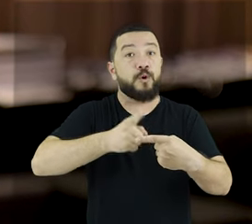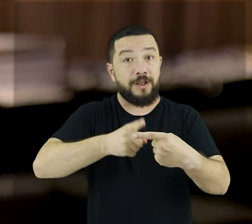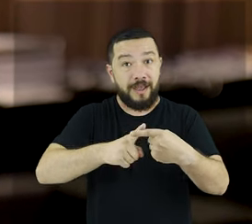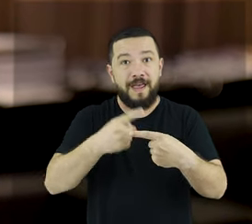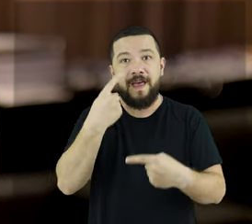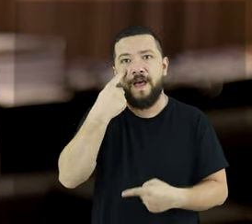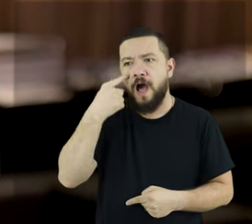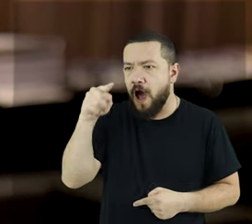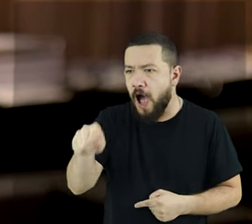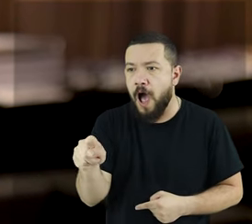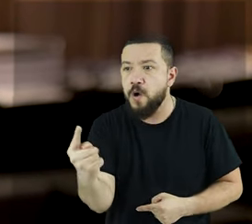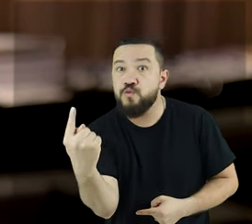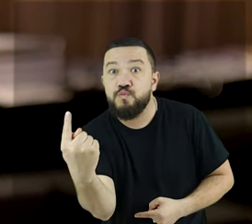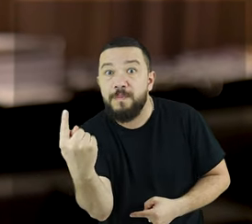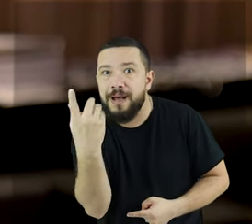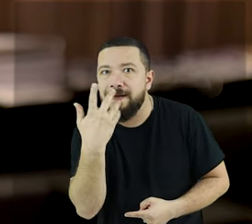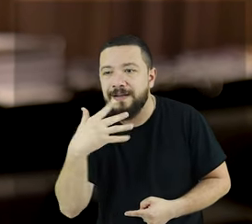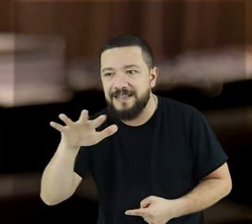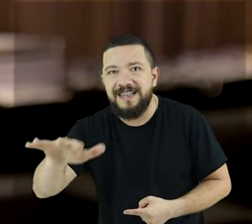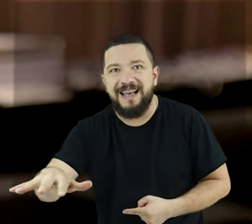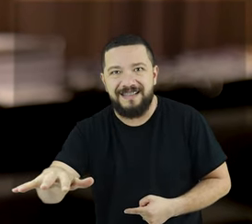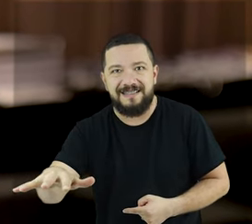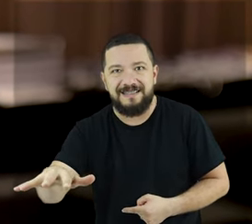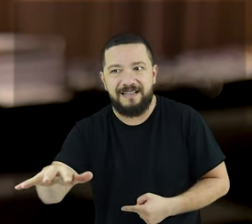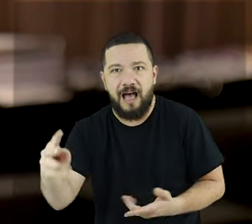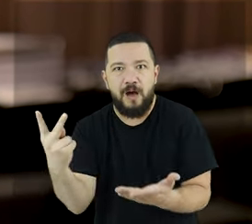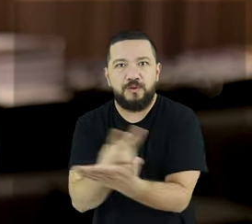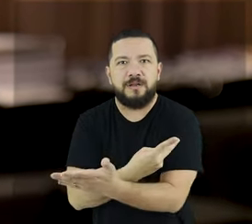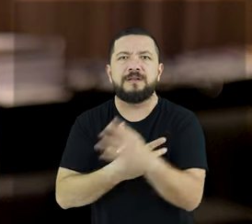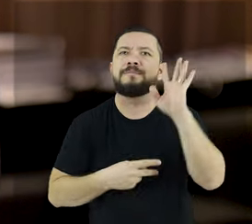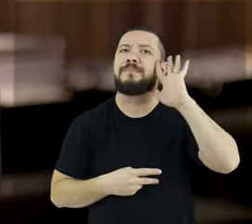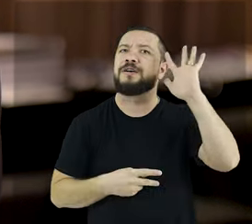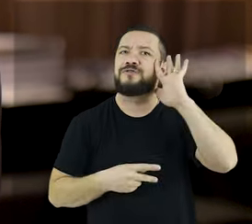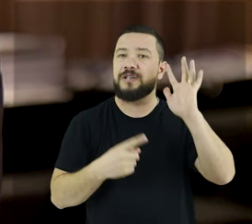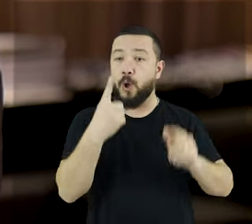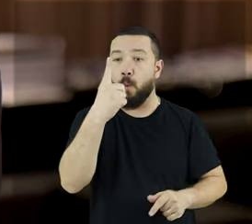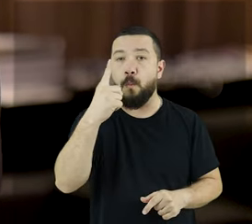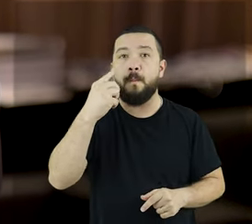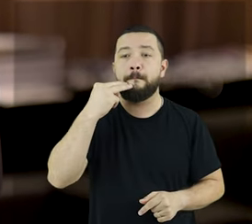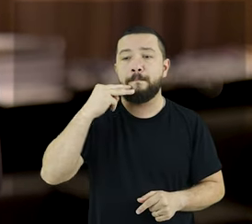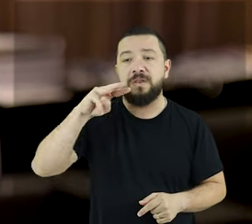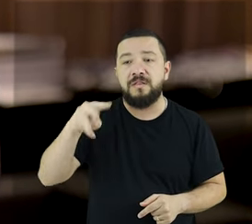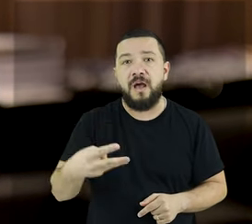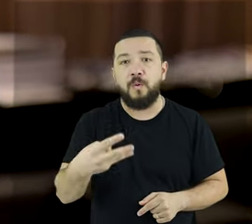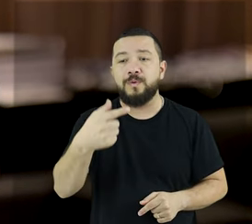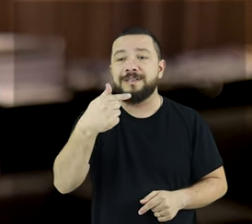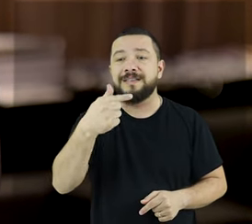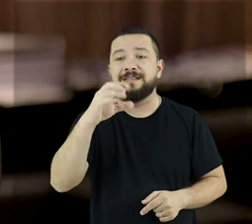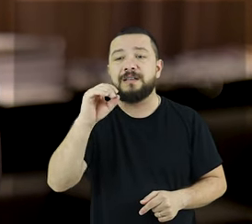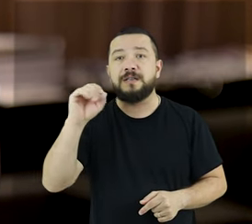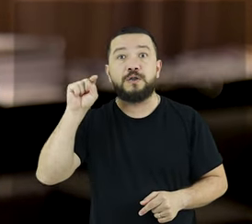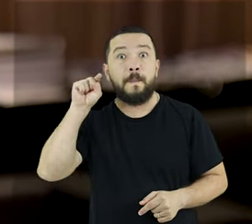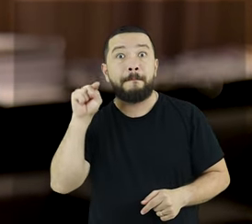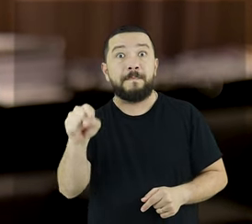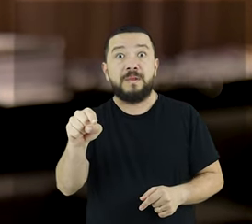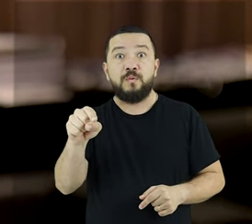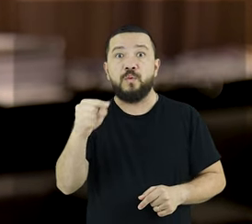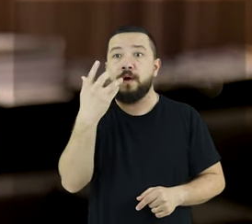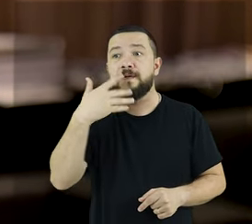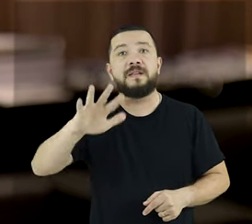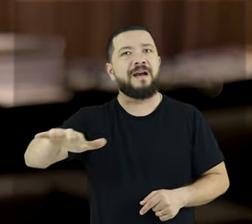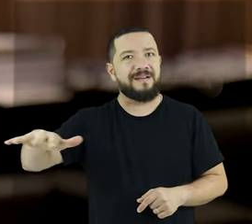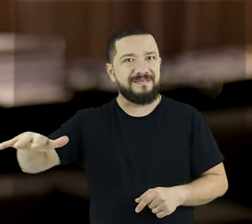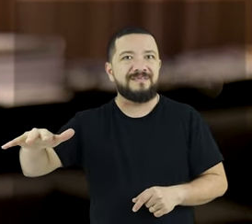nos chocamos com uma criança nessa situação, você imagina 1.700.000 crianças